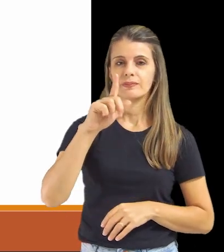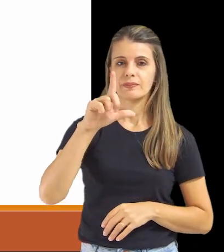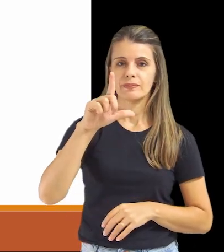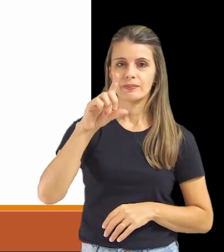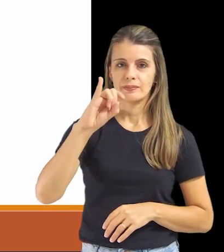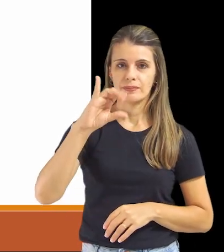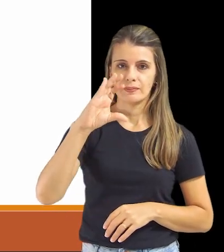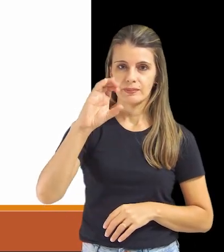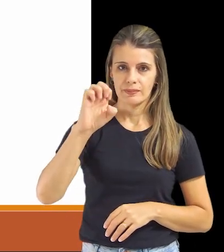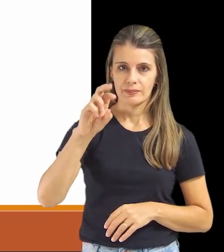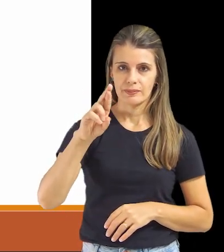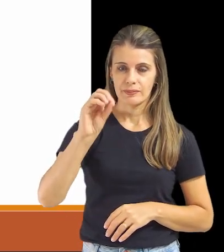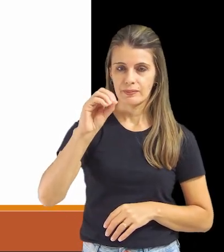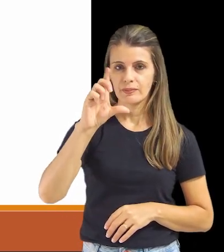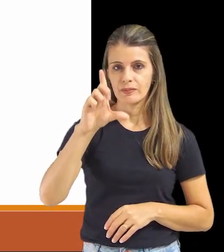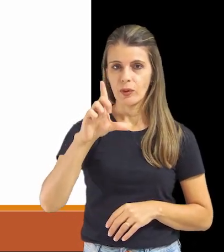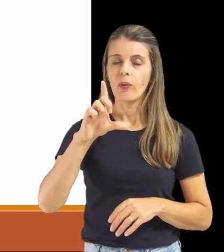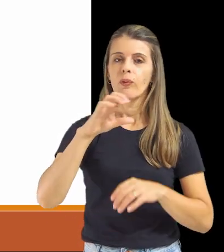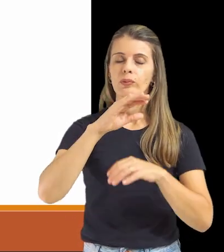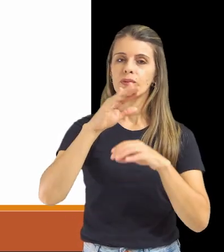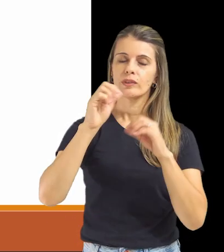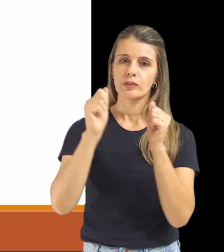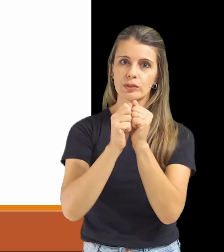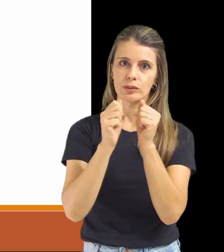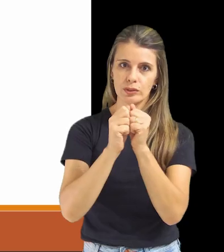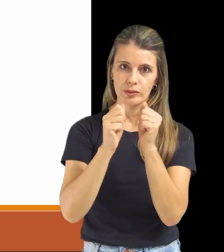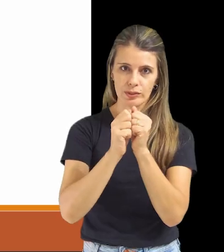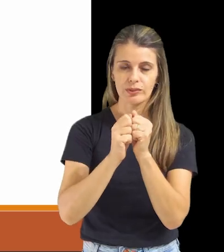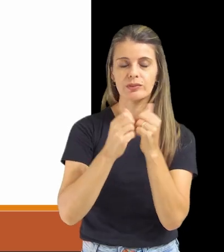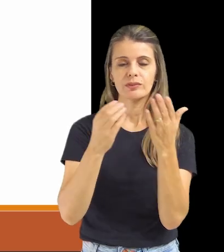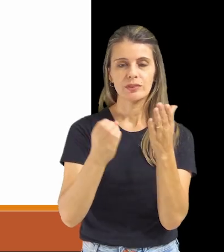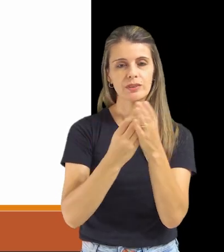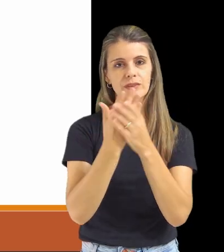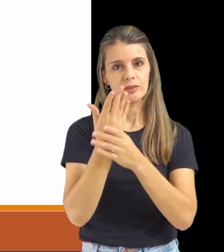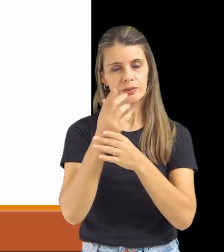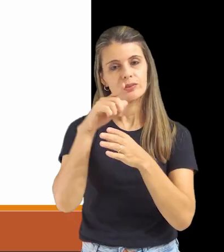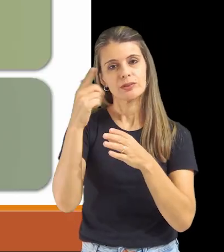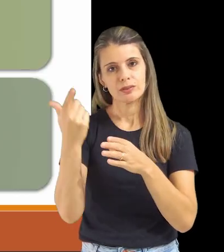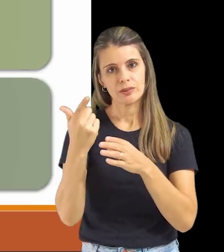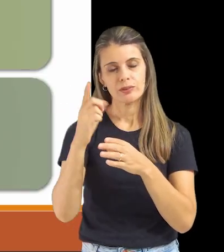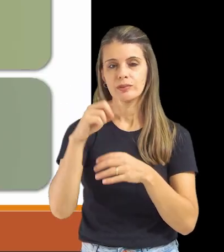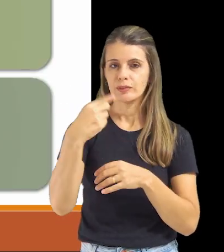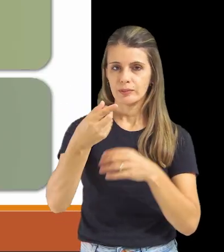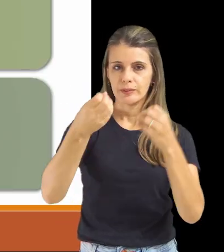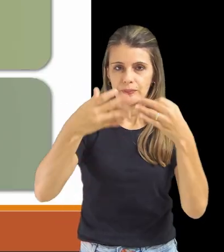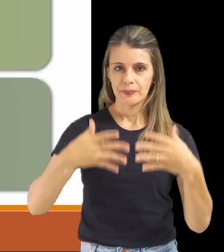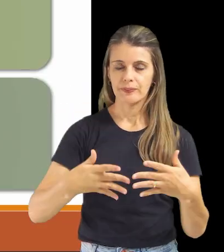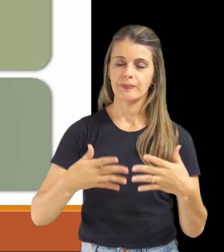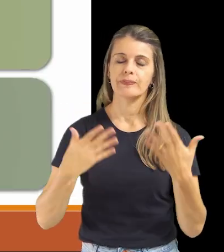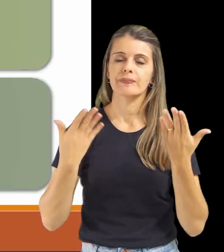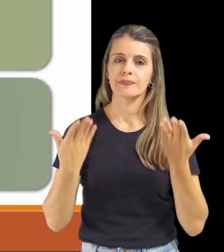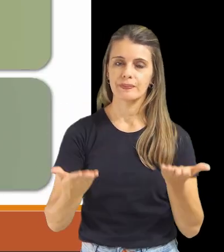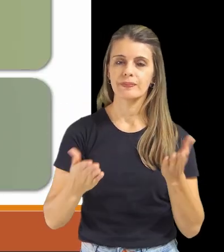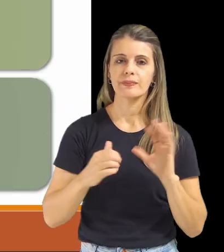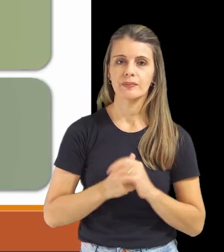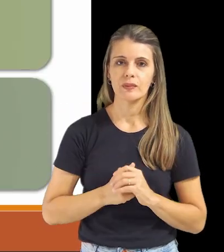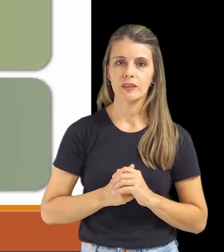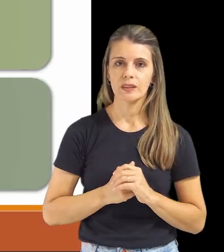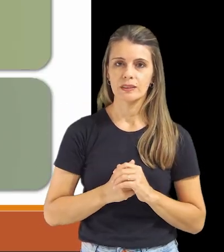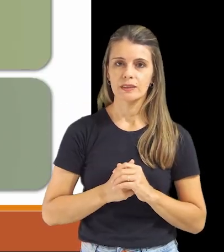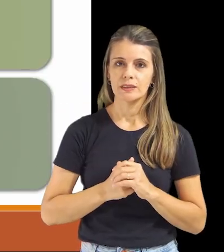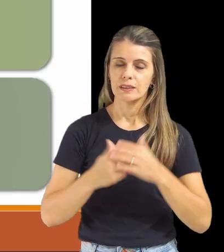glicerol, formando um triglicerídeo, substância que nós vamos falar logo mais. Quais são